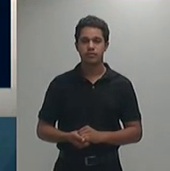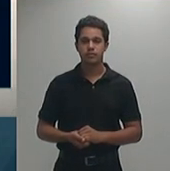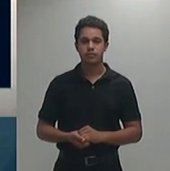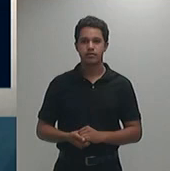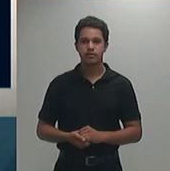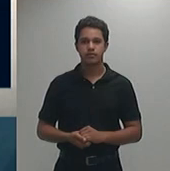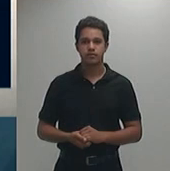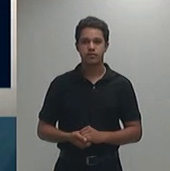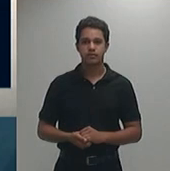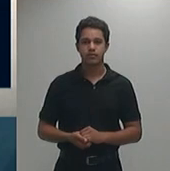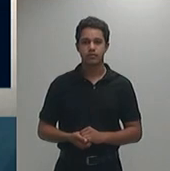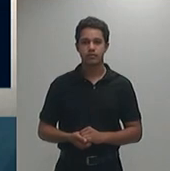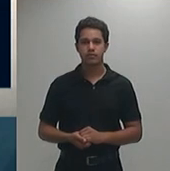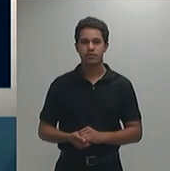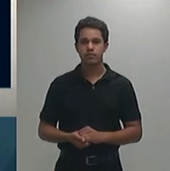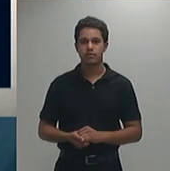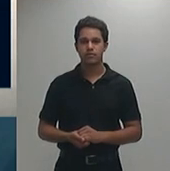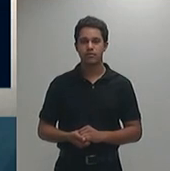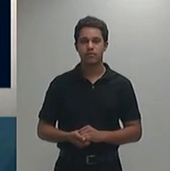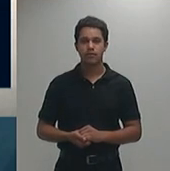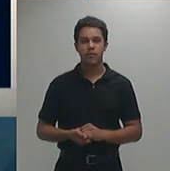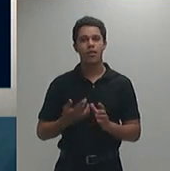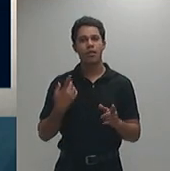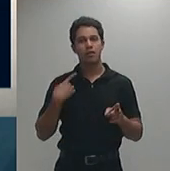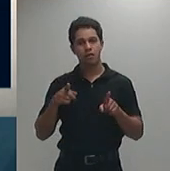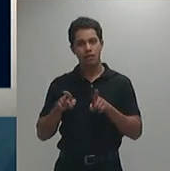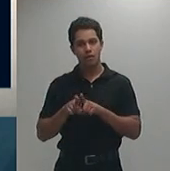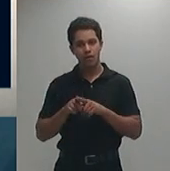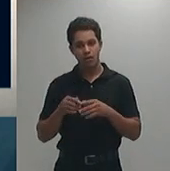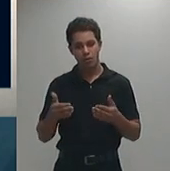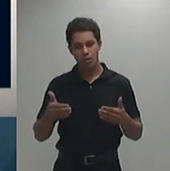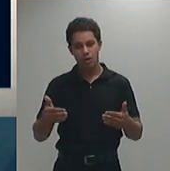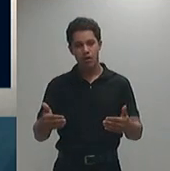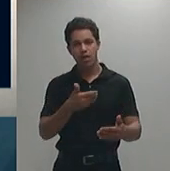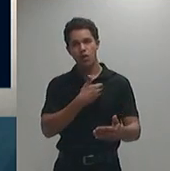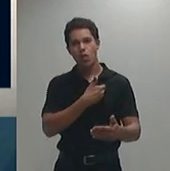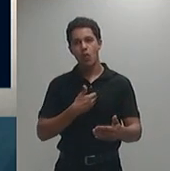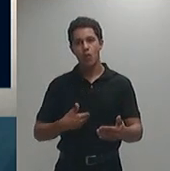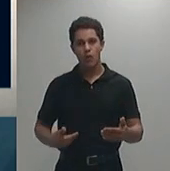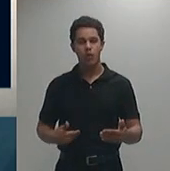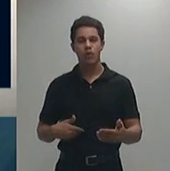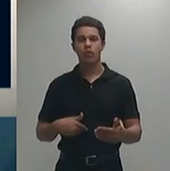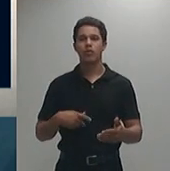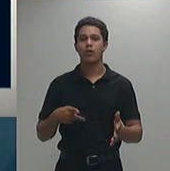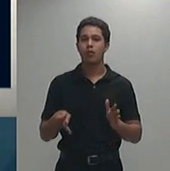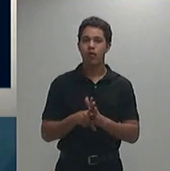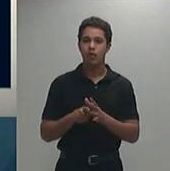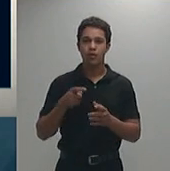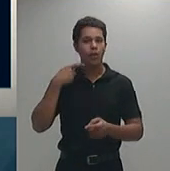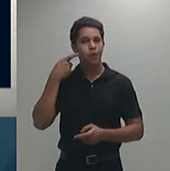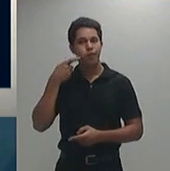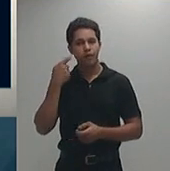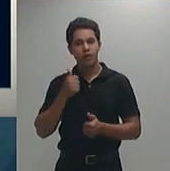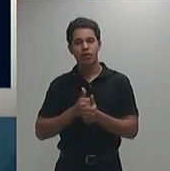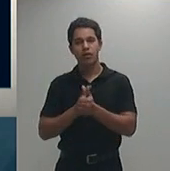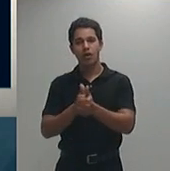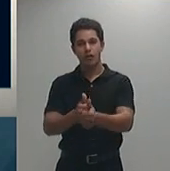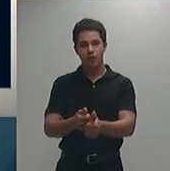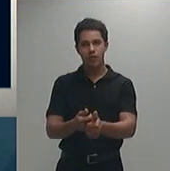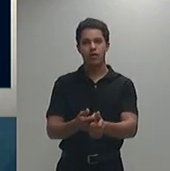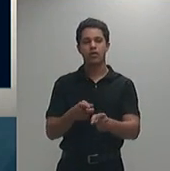minhas saudações também ao Ministério Público na pessoa do Dr José Bonifácio os advogados que nos acompanha advogados também nos